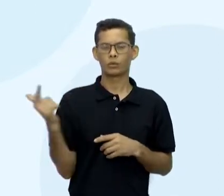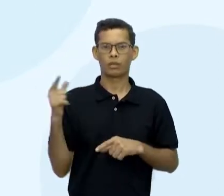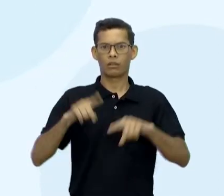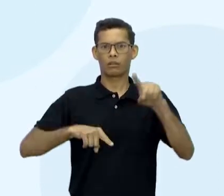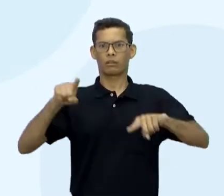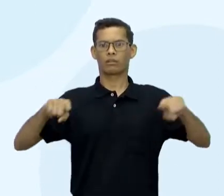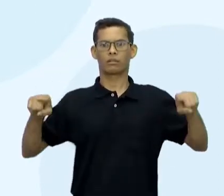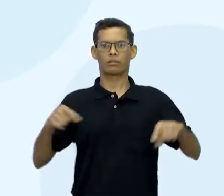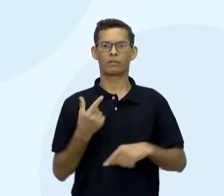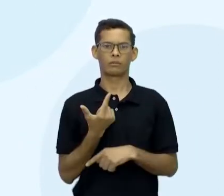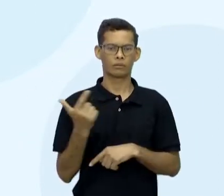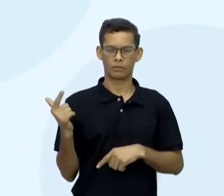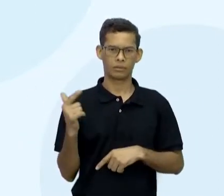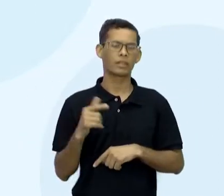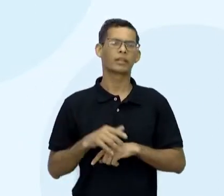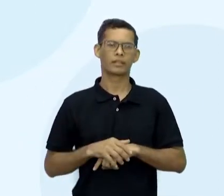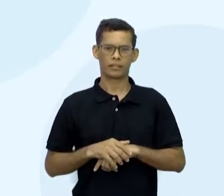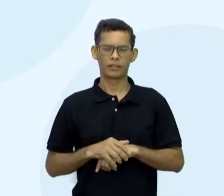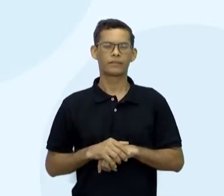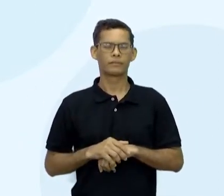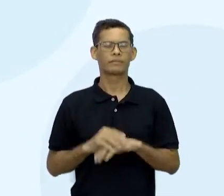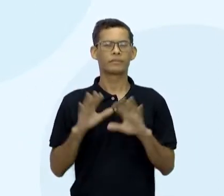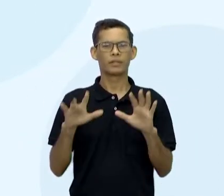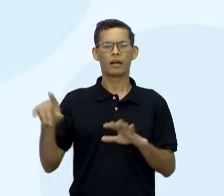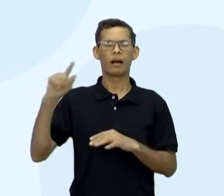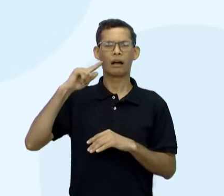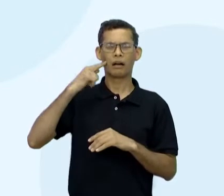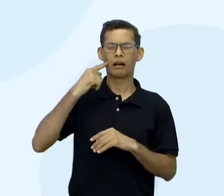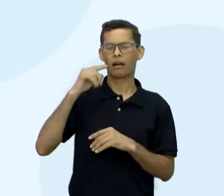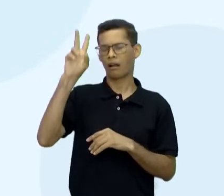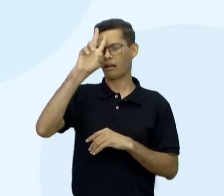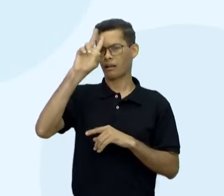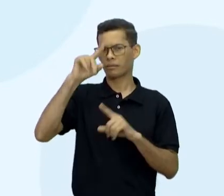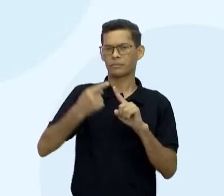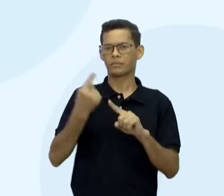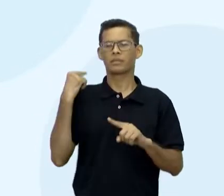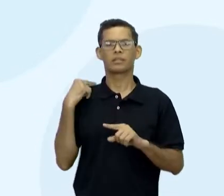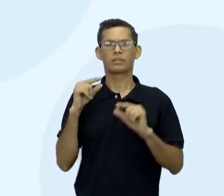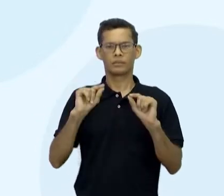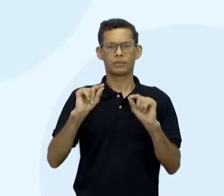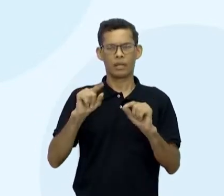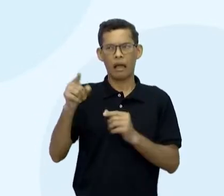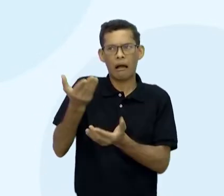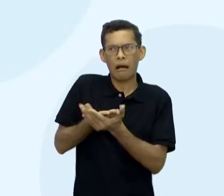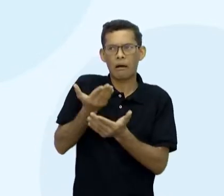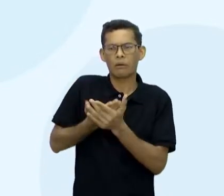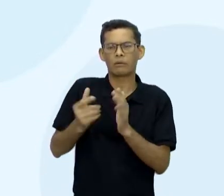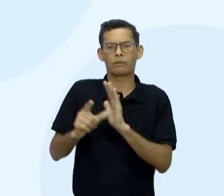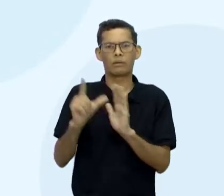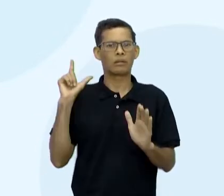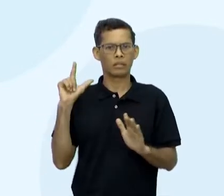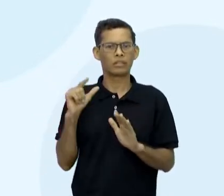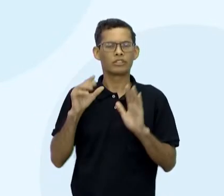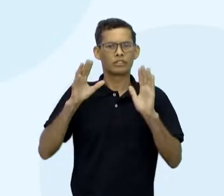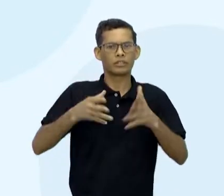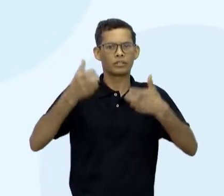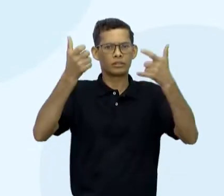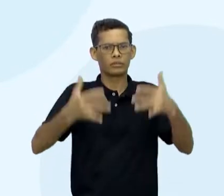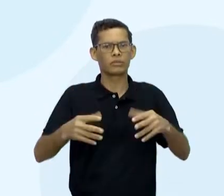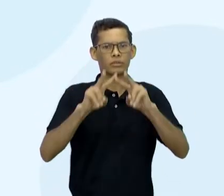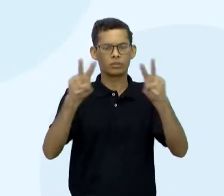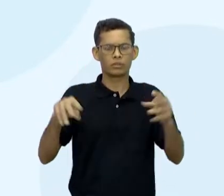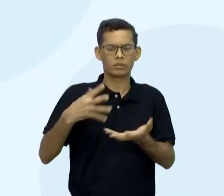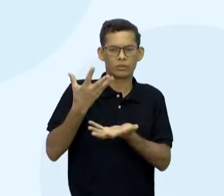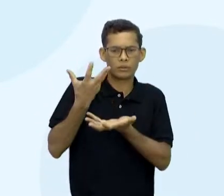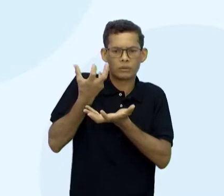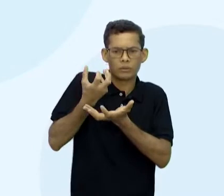é o campo gravitacional. Ah, Giba, lembrei. A Giba falou, lembrei dessa aula aí, né? Sobre o que você falou do campo gravitacional. O que